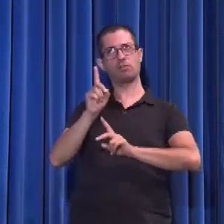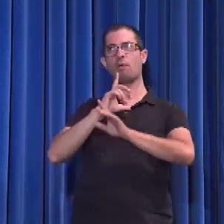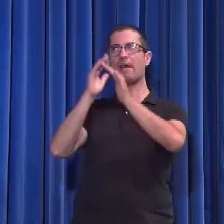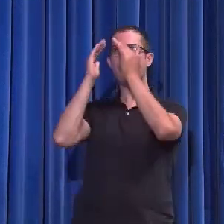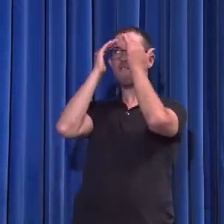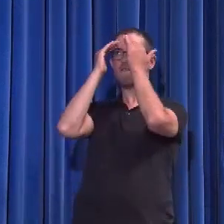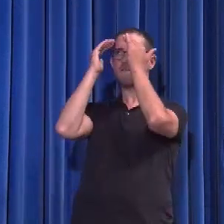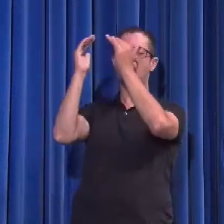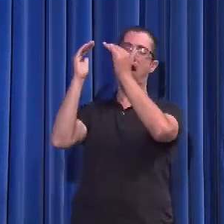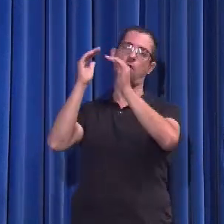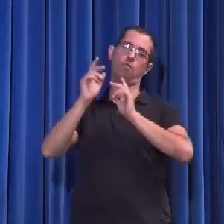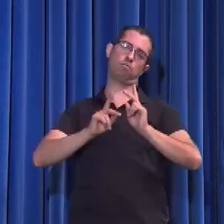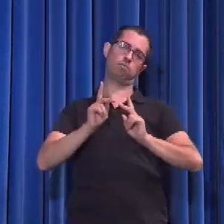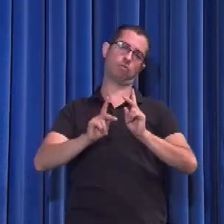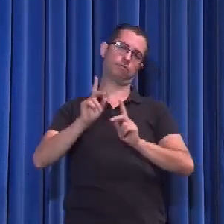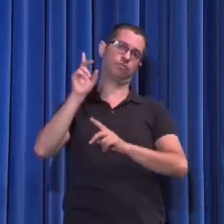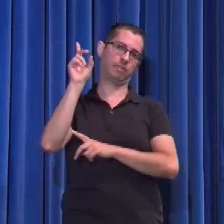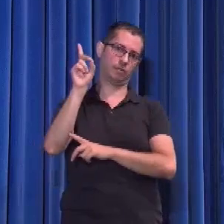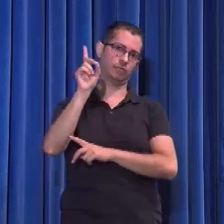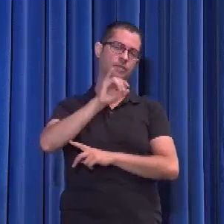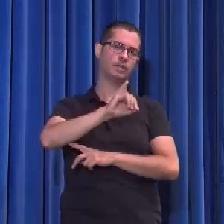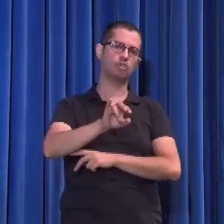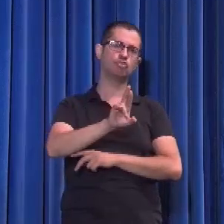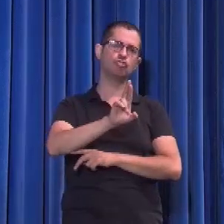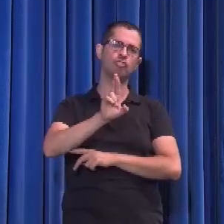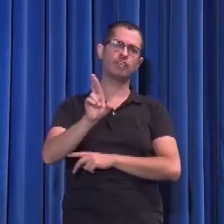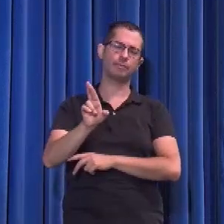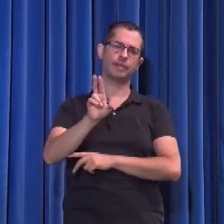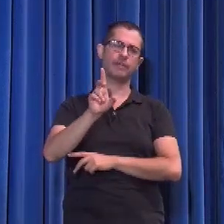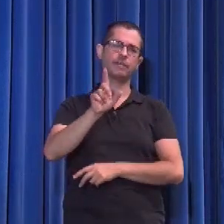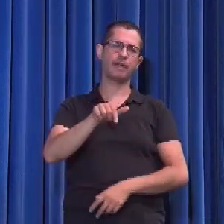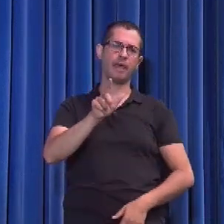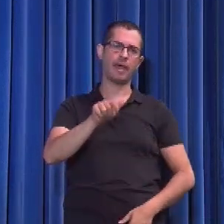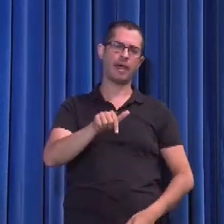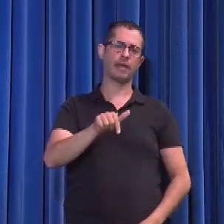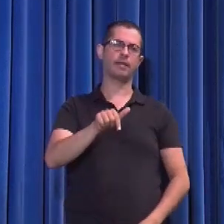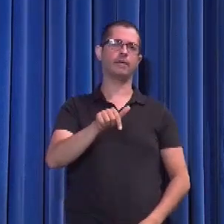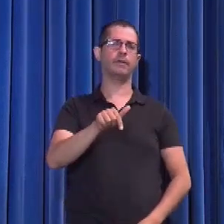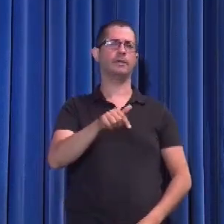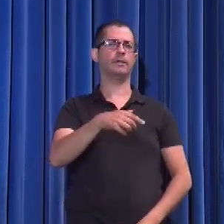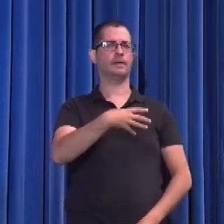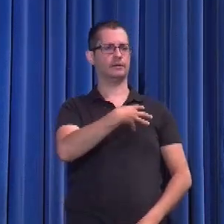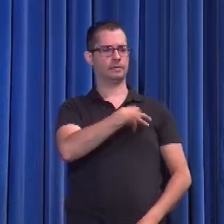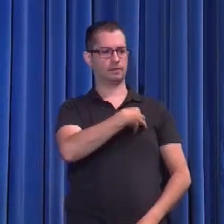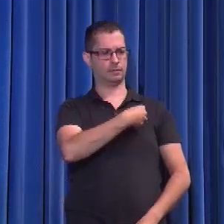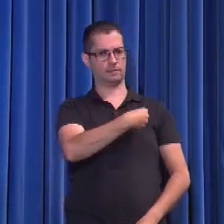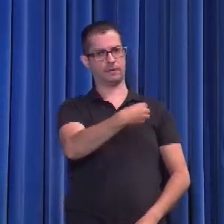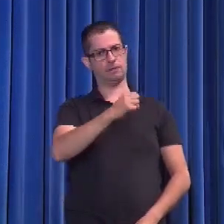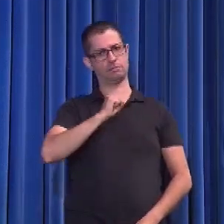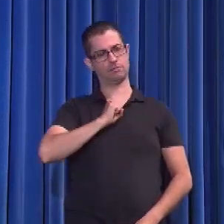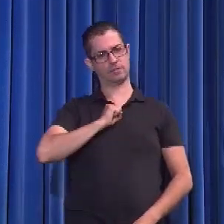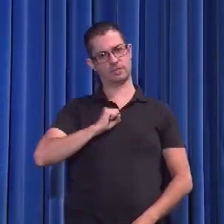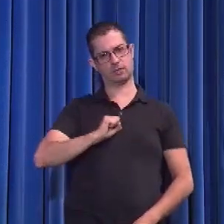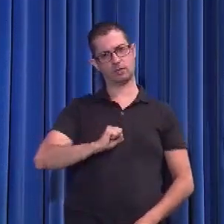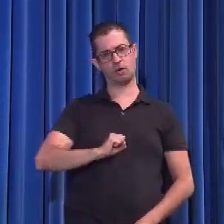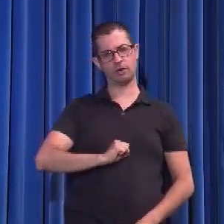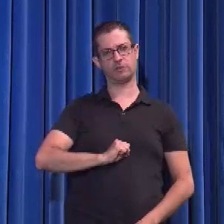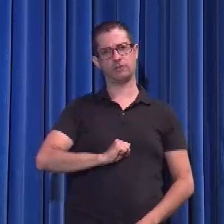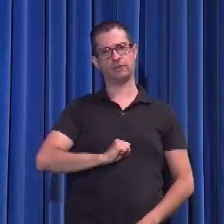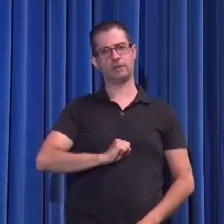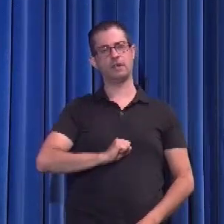de Deus. Jeremias, ele era da linhagem sacerdotal. Ele estava